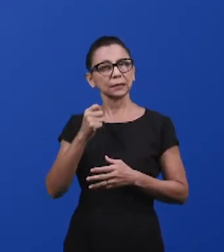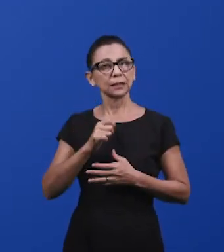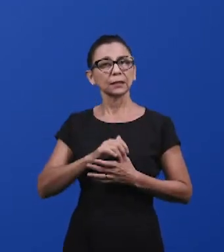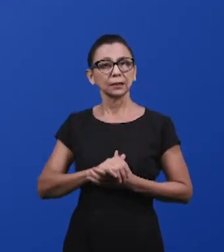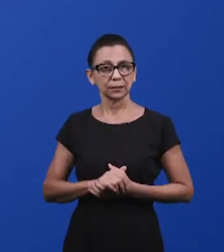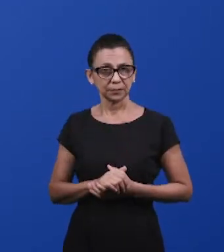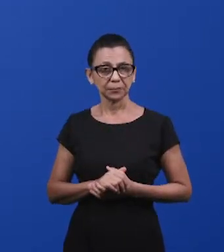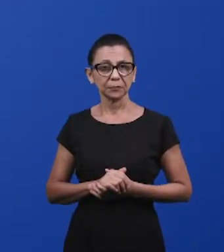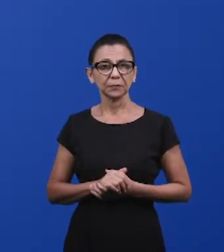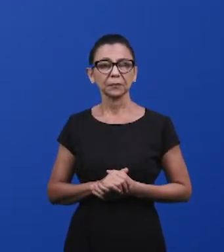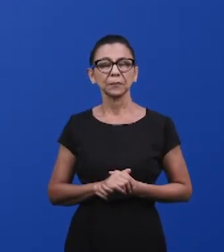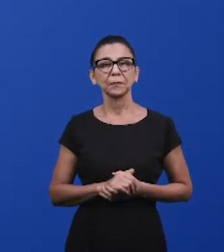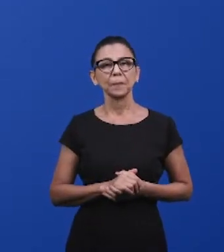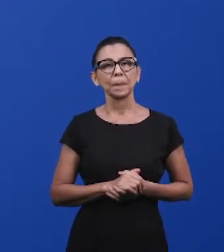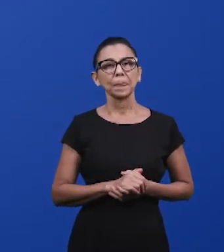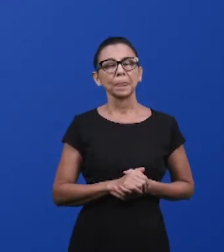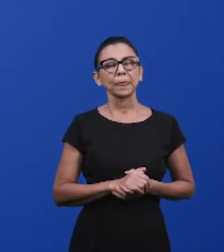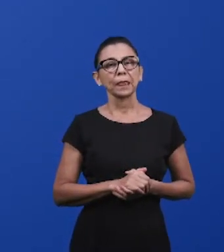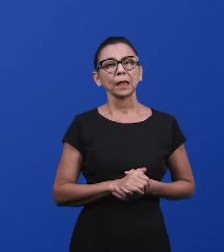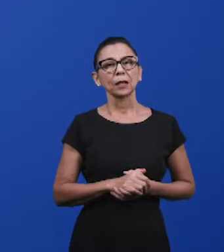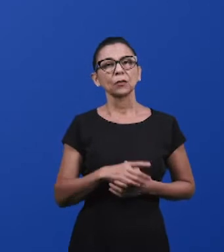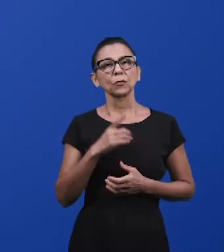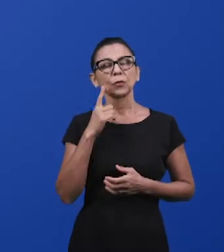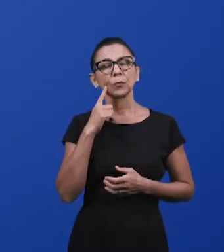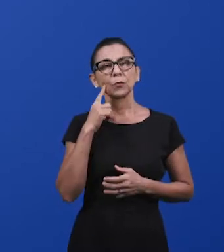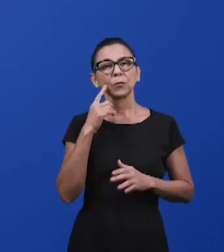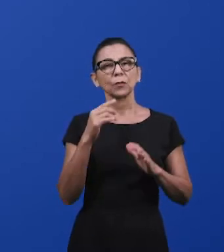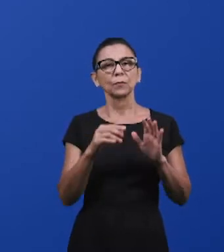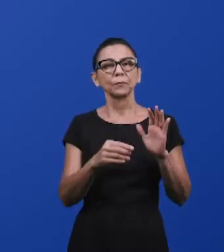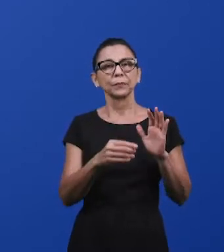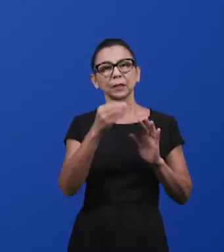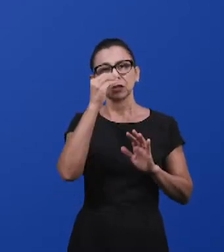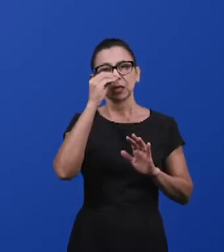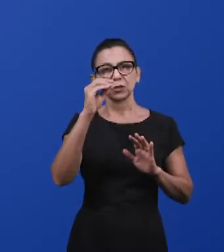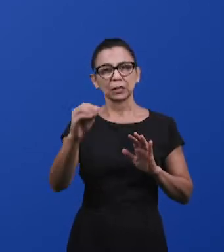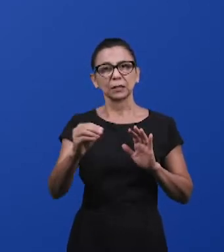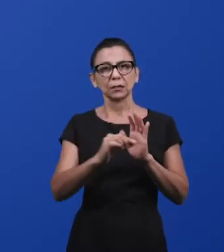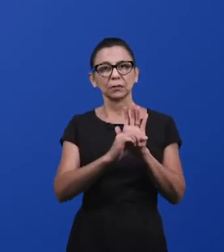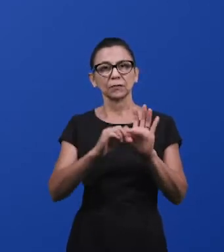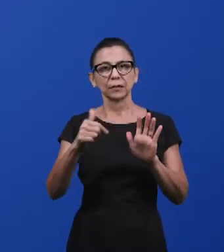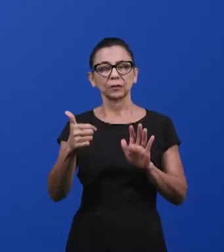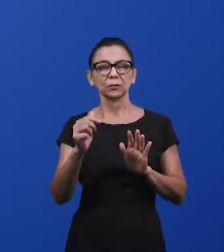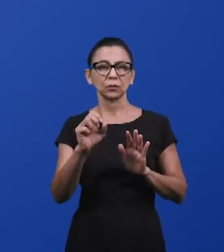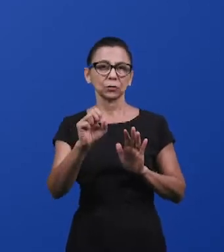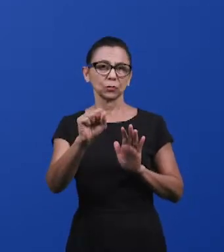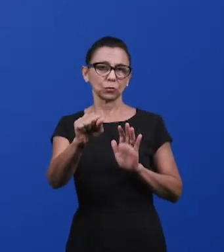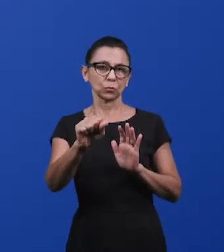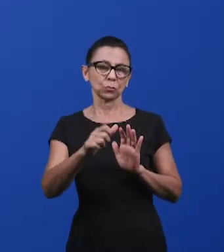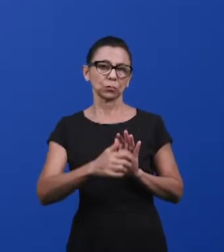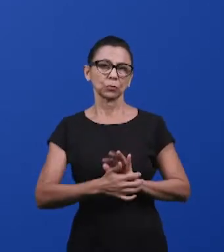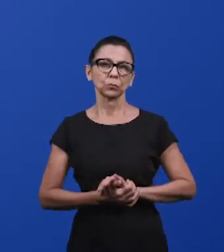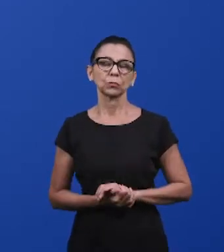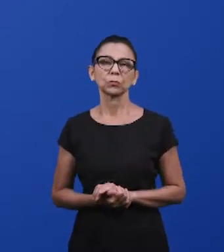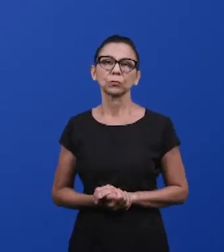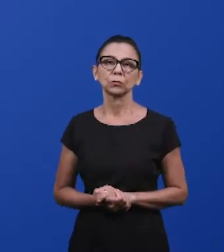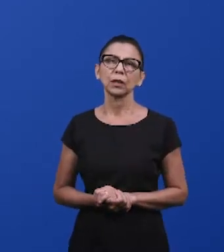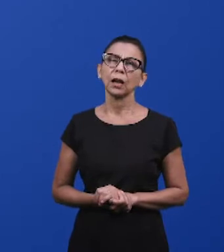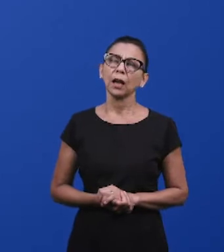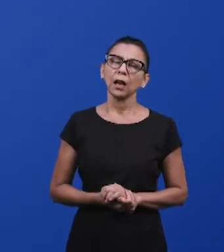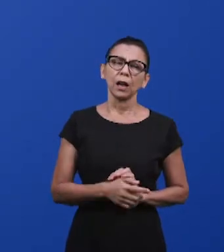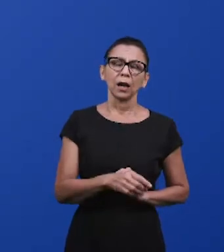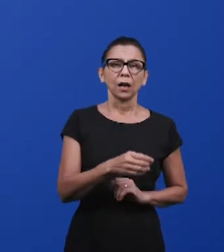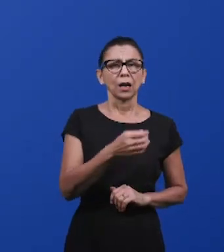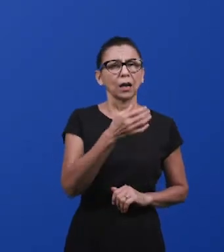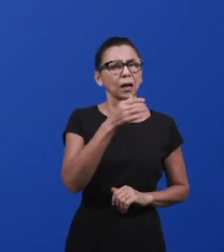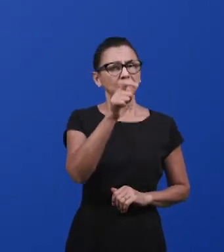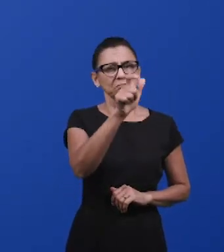convite agora, no verso 18, nós vemos ali a rejeição, a primeira rejeição que está quando ele disse que comprou um campo